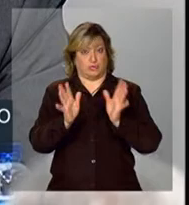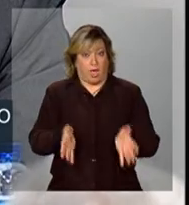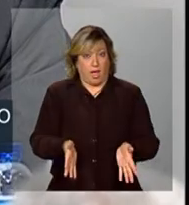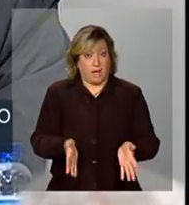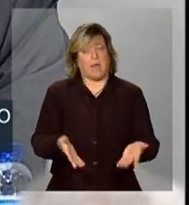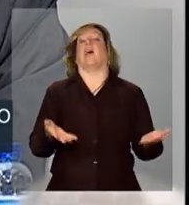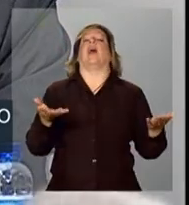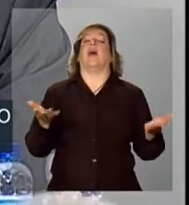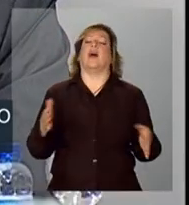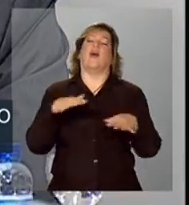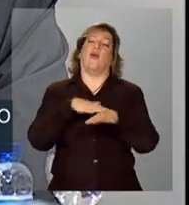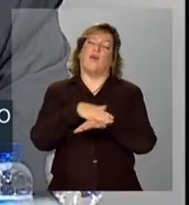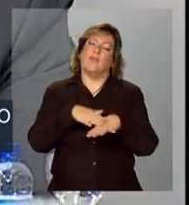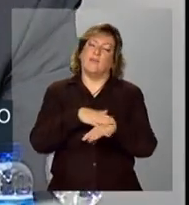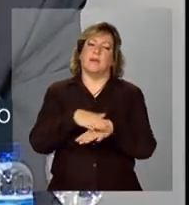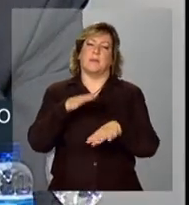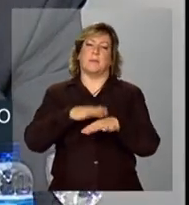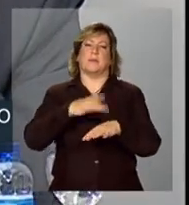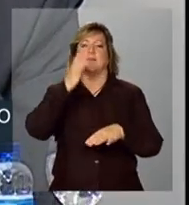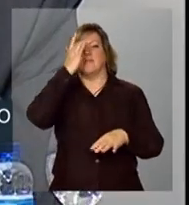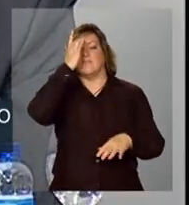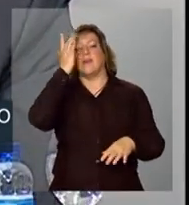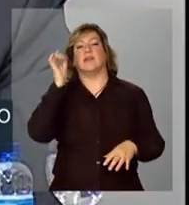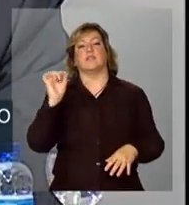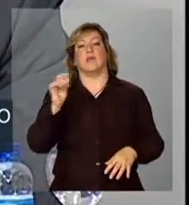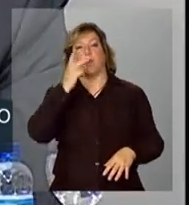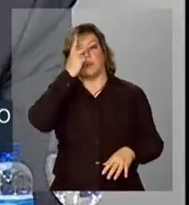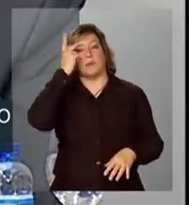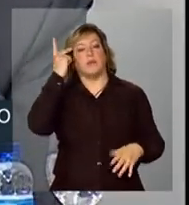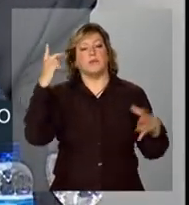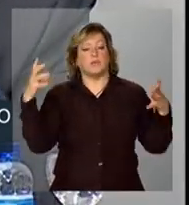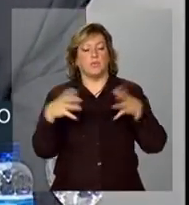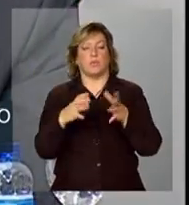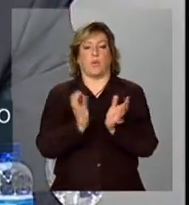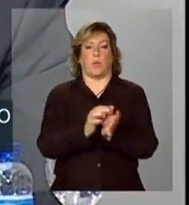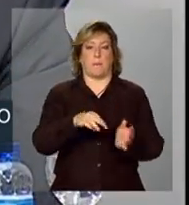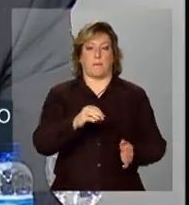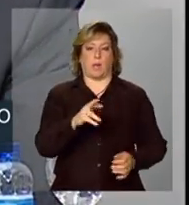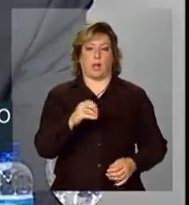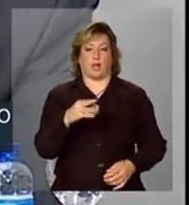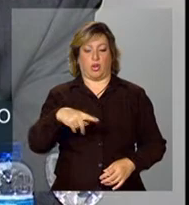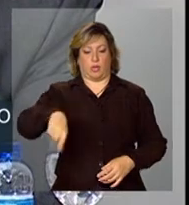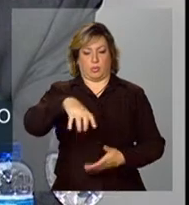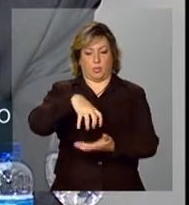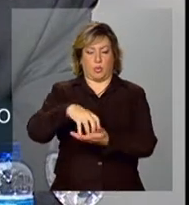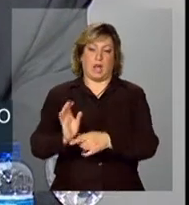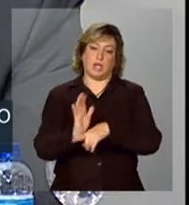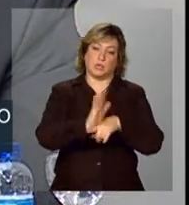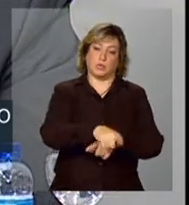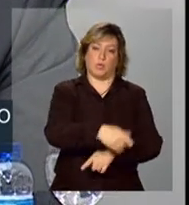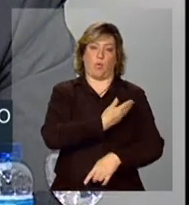a conversa fica mais fácil. Fica mais fácil para o pessoal da moratória ajudar o governo